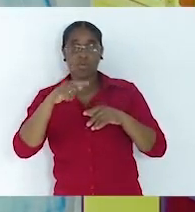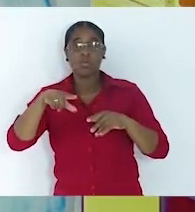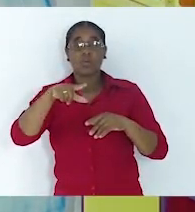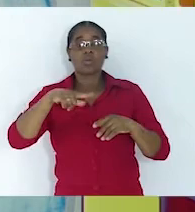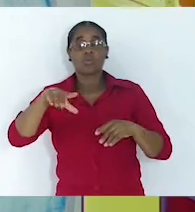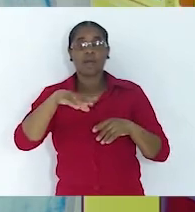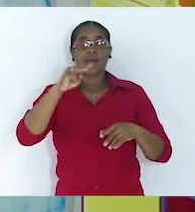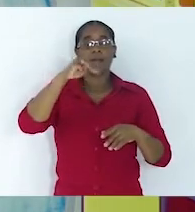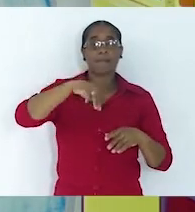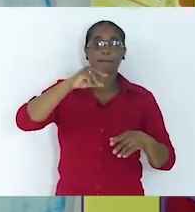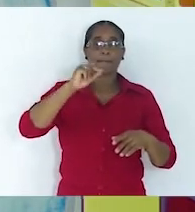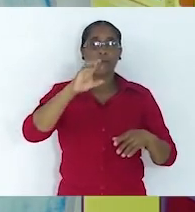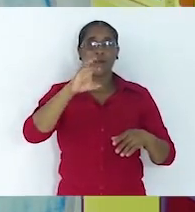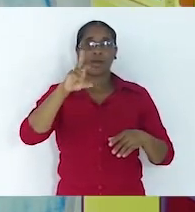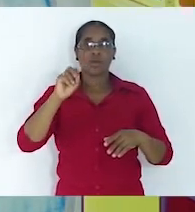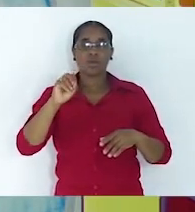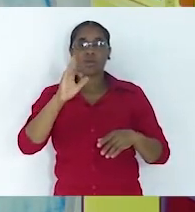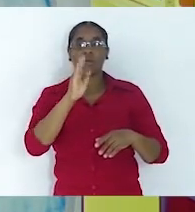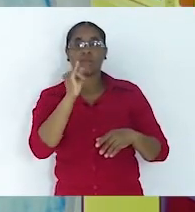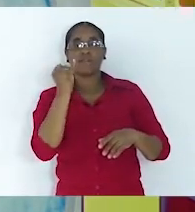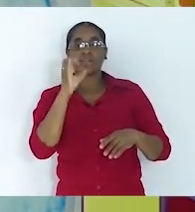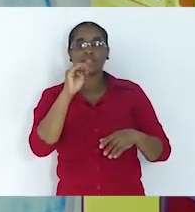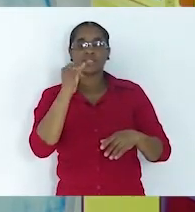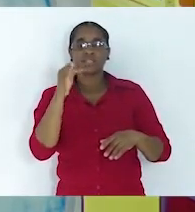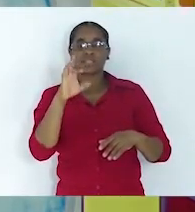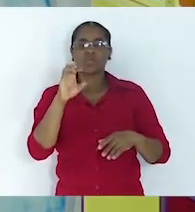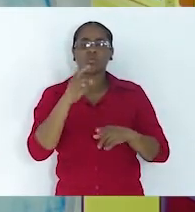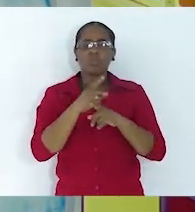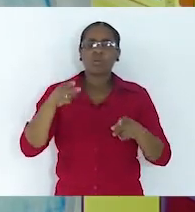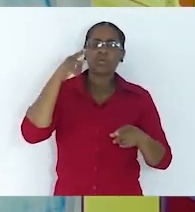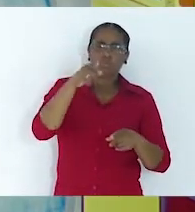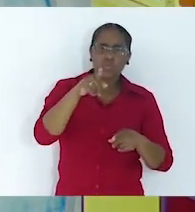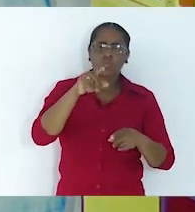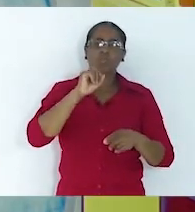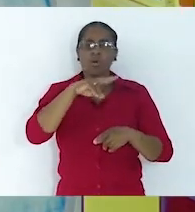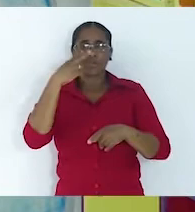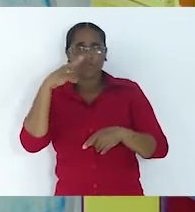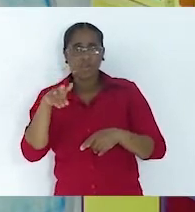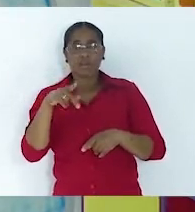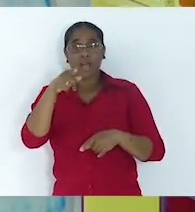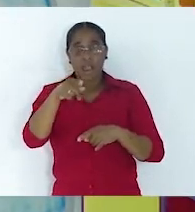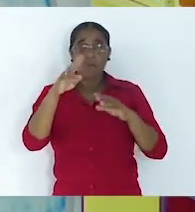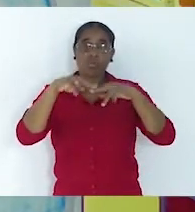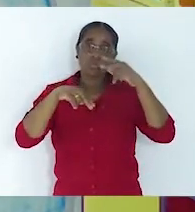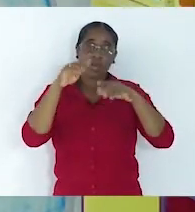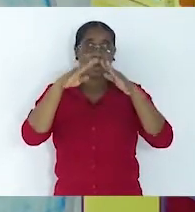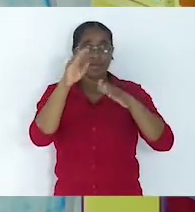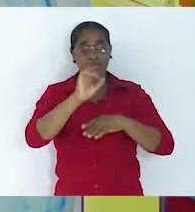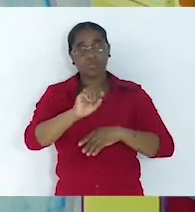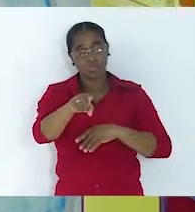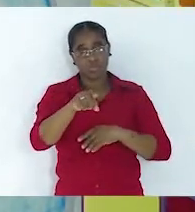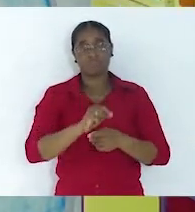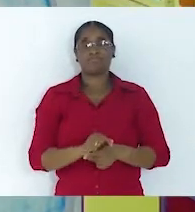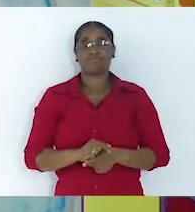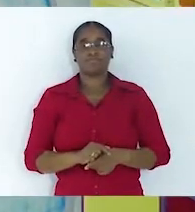macro físico, porque tu consegues ver essa construção. Está lá, clara, a construção da tua casa. Mas se tu, neste